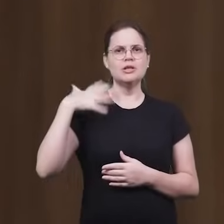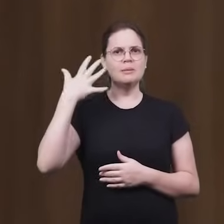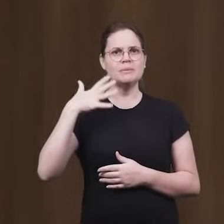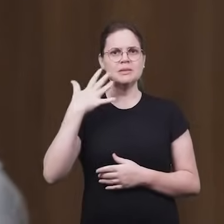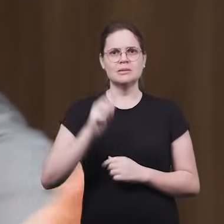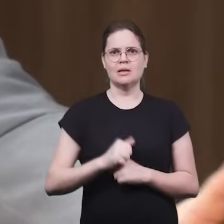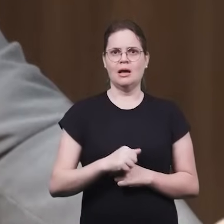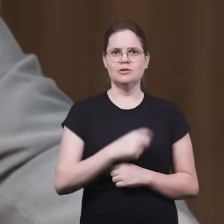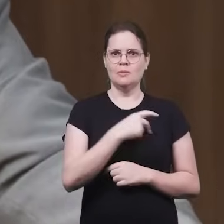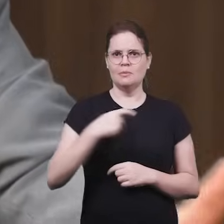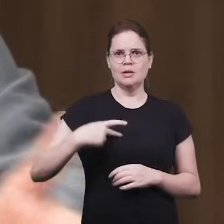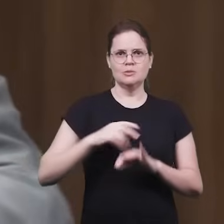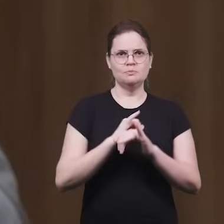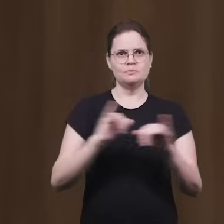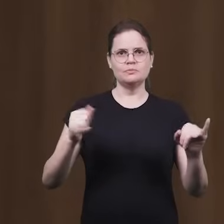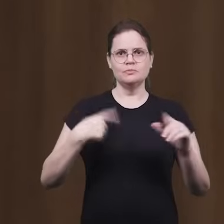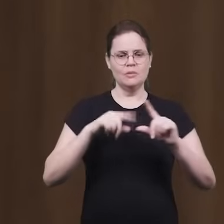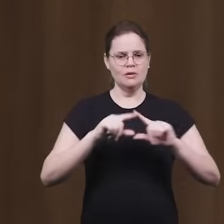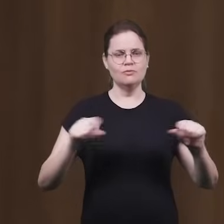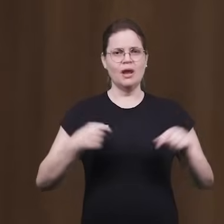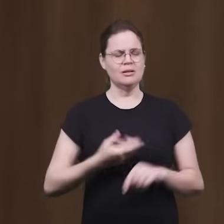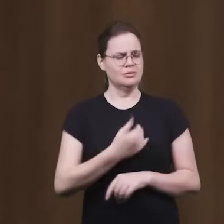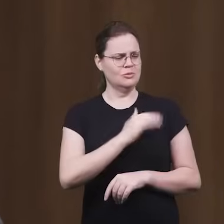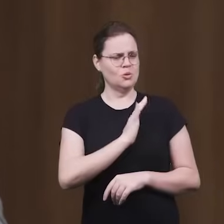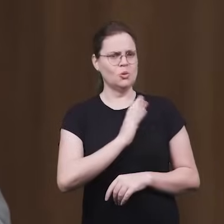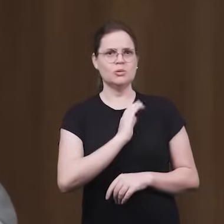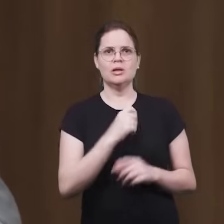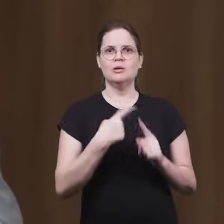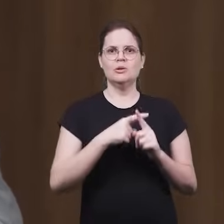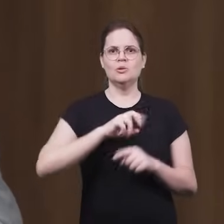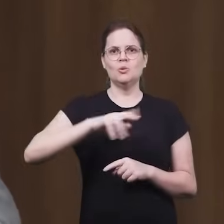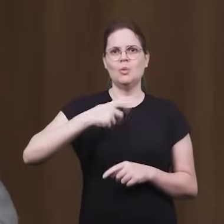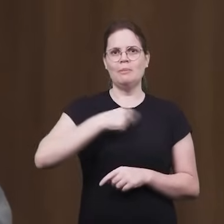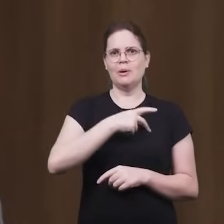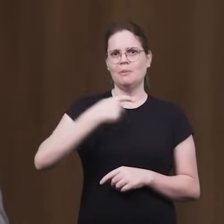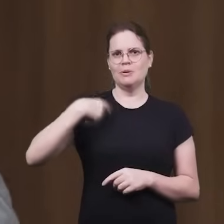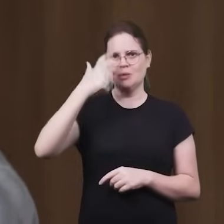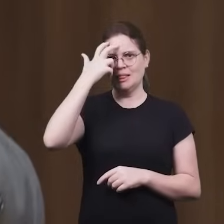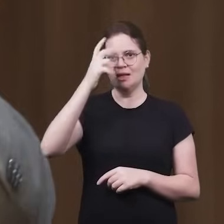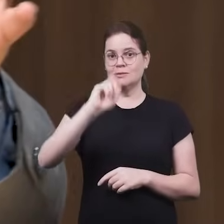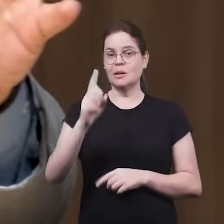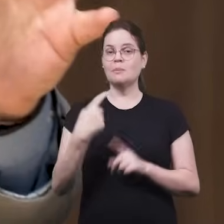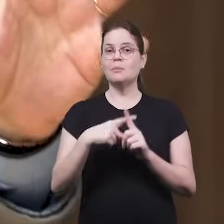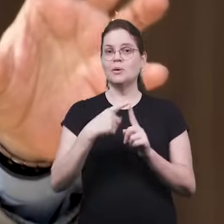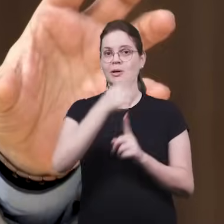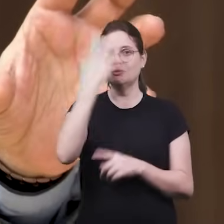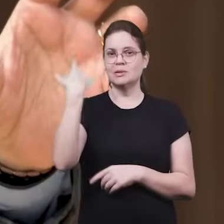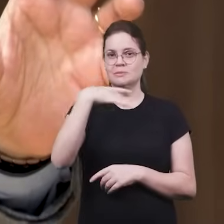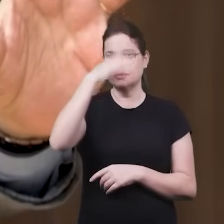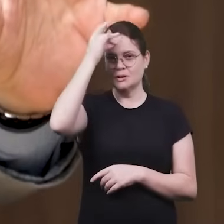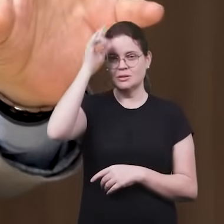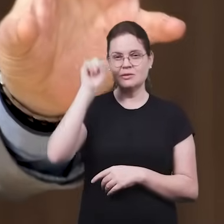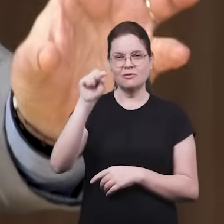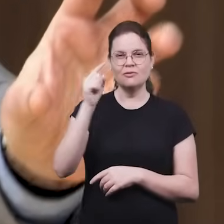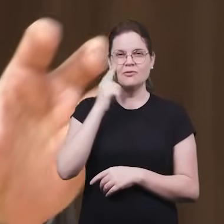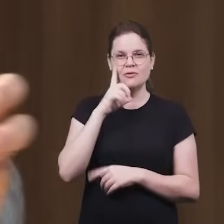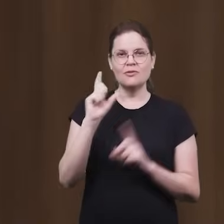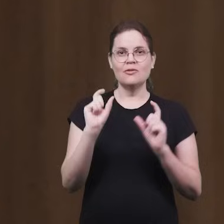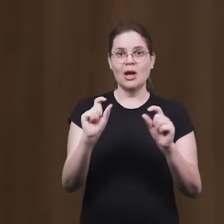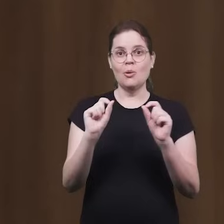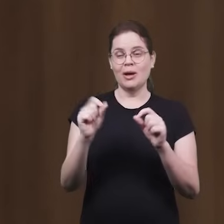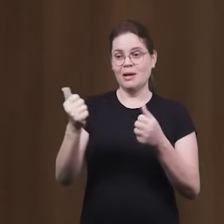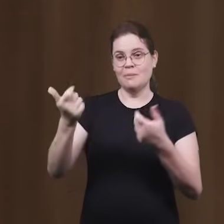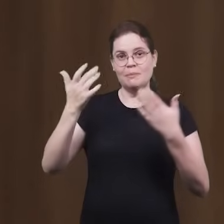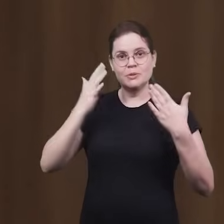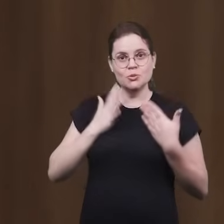uma mensagem, uma expressão da mensagem tocou no seu coração. Não é porque o pastor é inteligente, não. É porque o Espírito Santo pegou aquela fatia do pão e